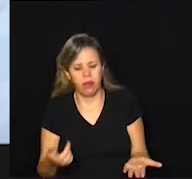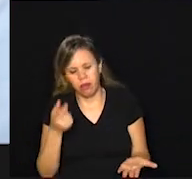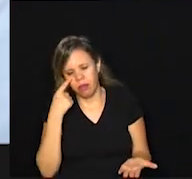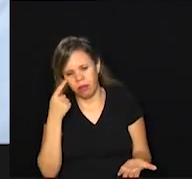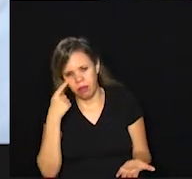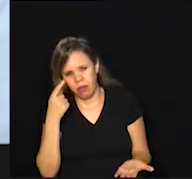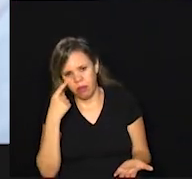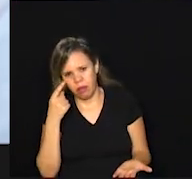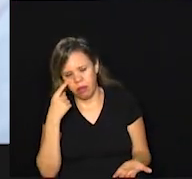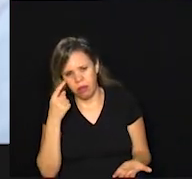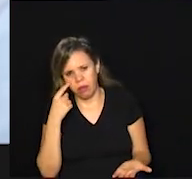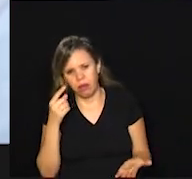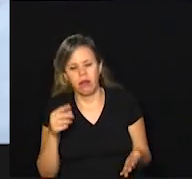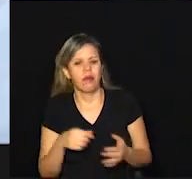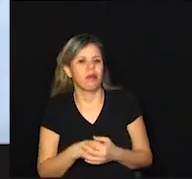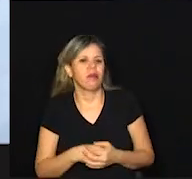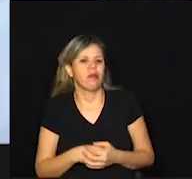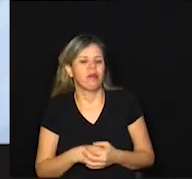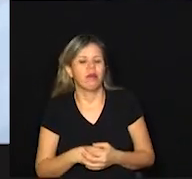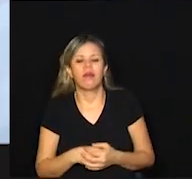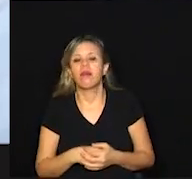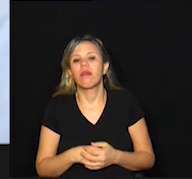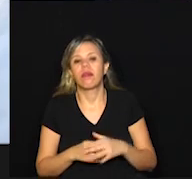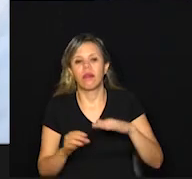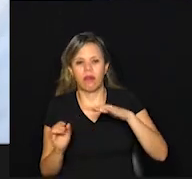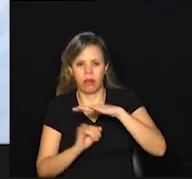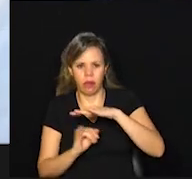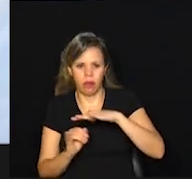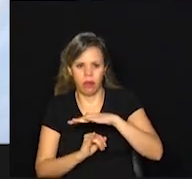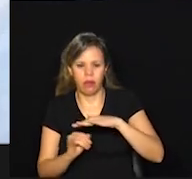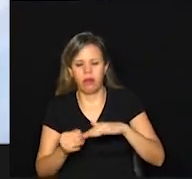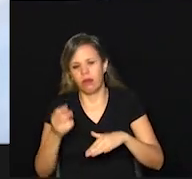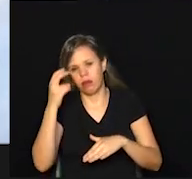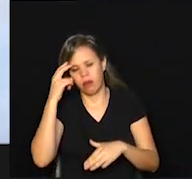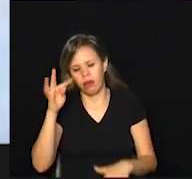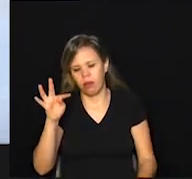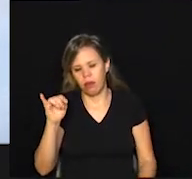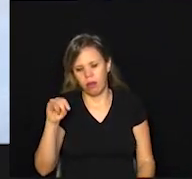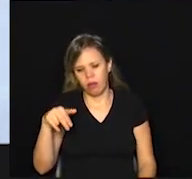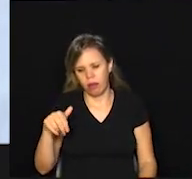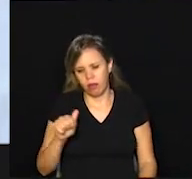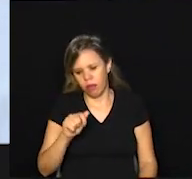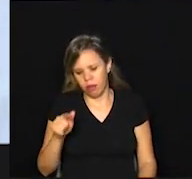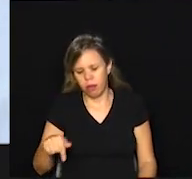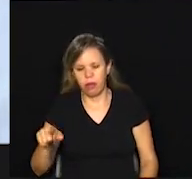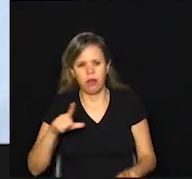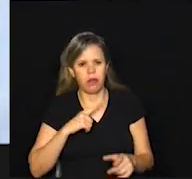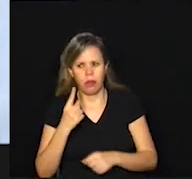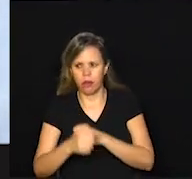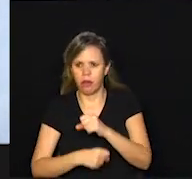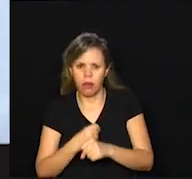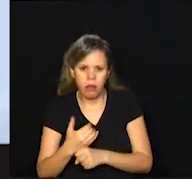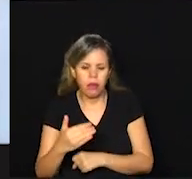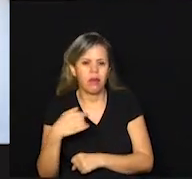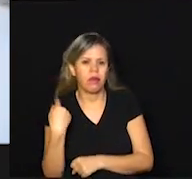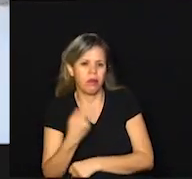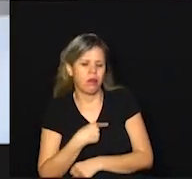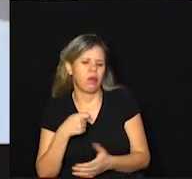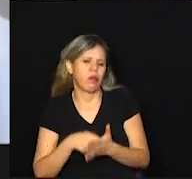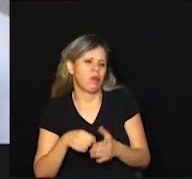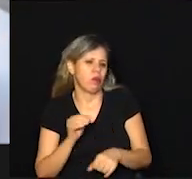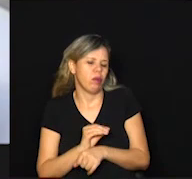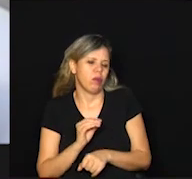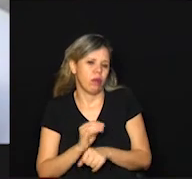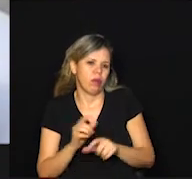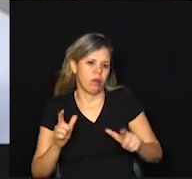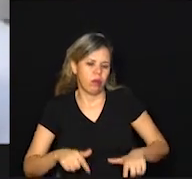pode ver o A Casa de Cultura Tainã lá ensinando o nosso mestre te Cê tem dormido dentro do espaço para preservar o espaço e também